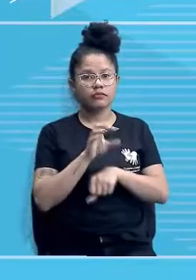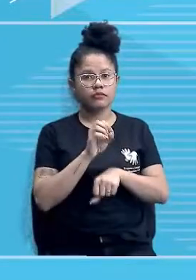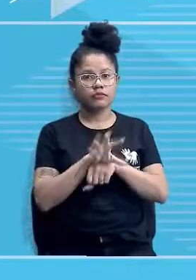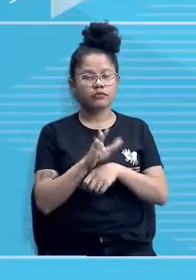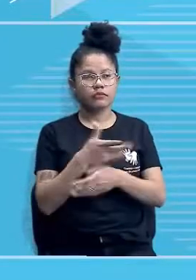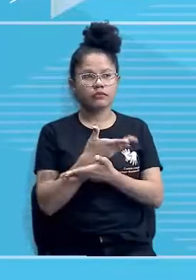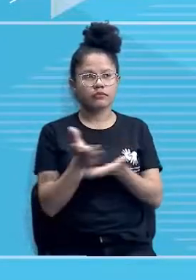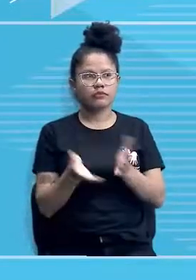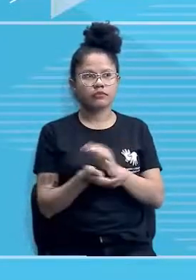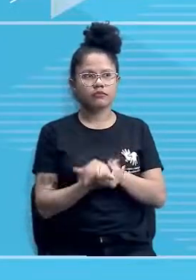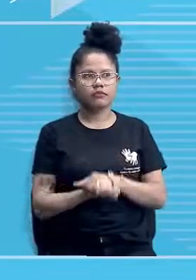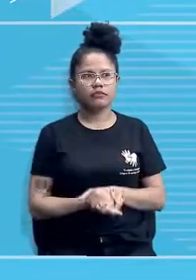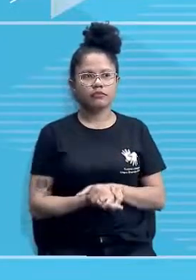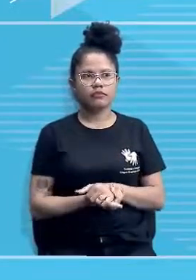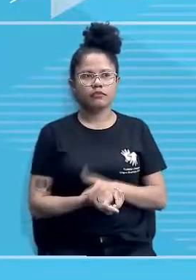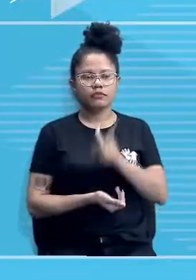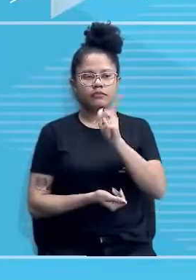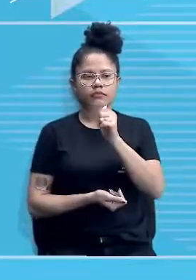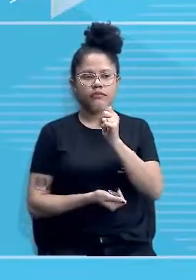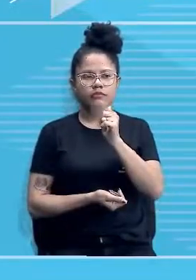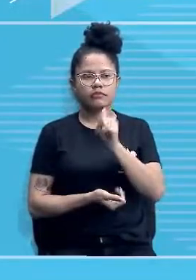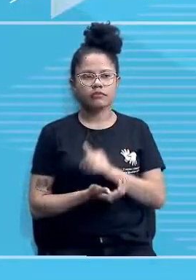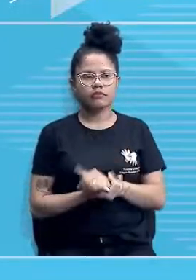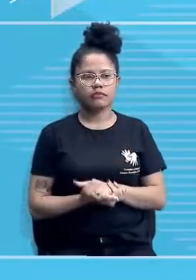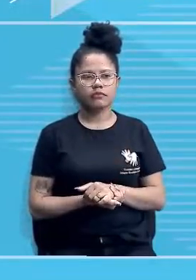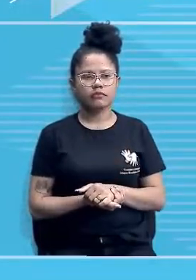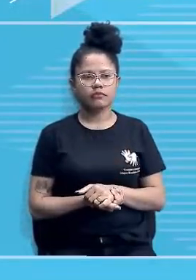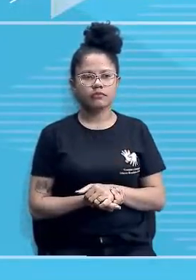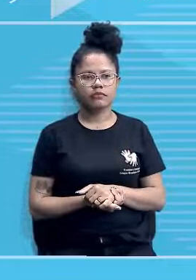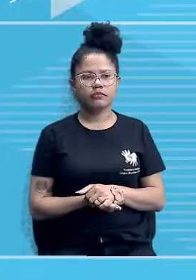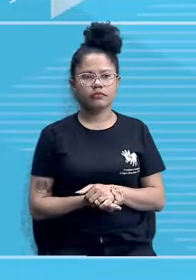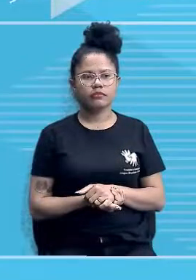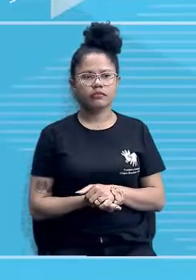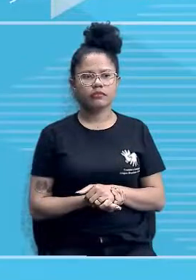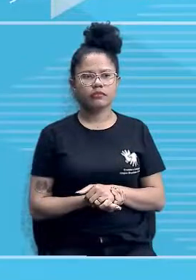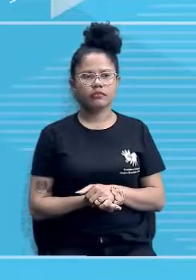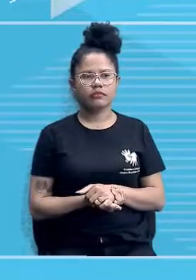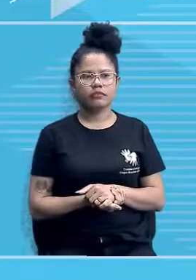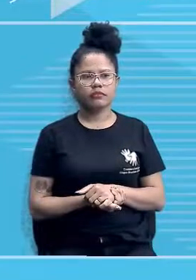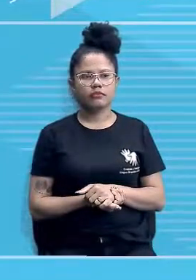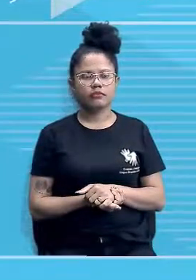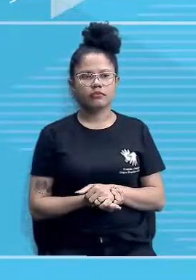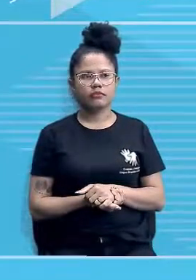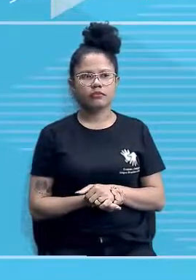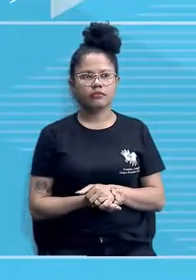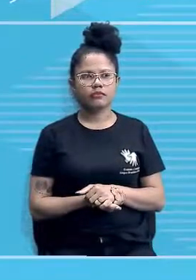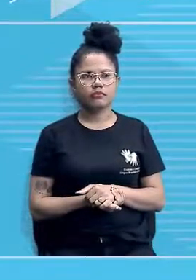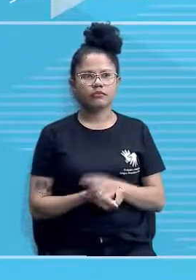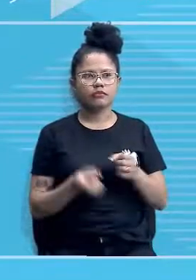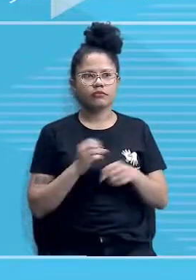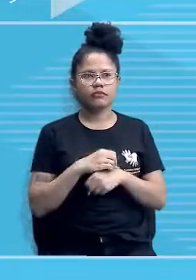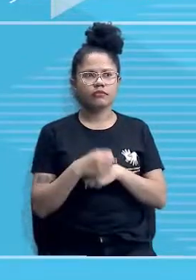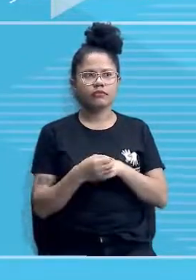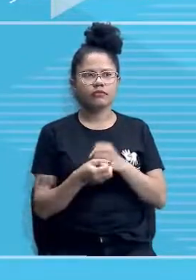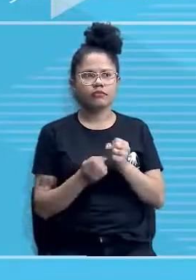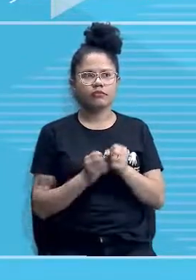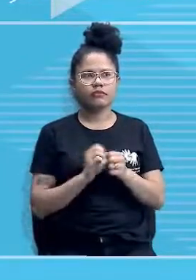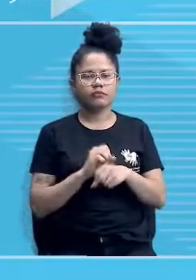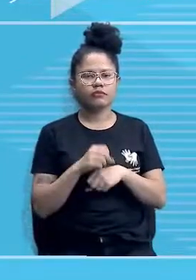vocês aqui ó a água meus amigos a água é certa a água é uma molécula polar